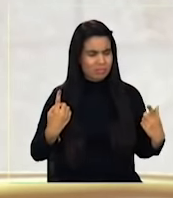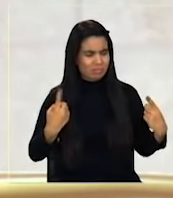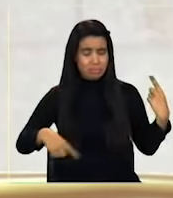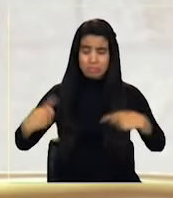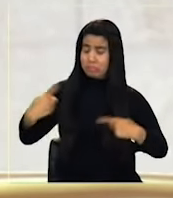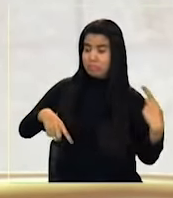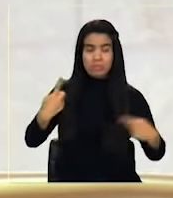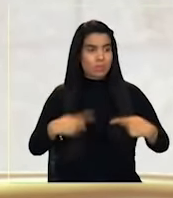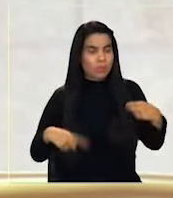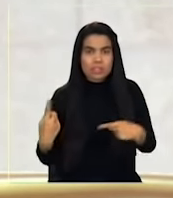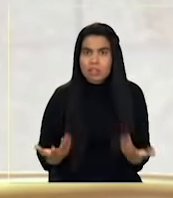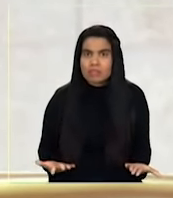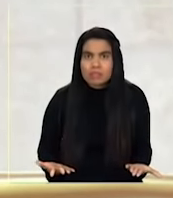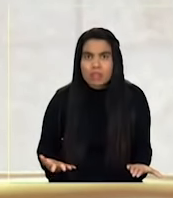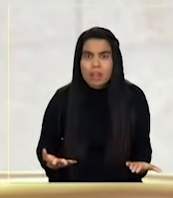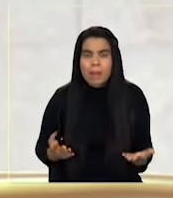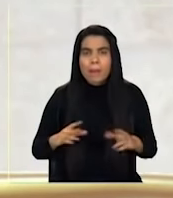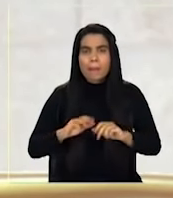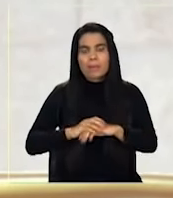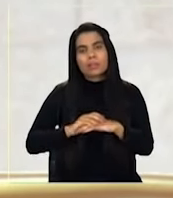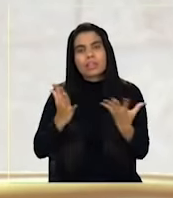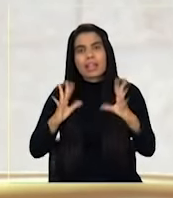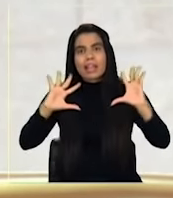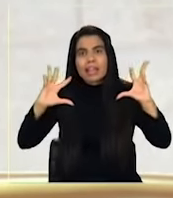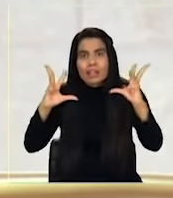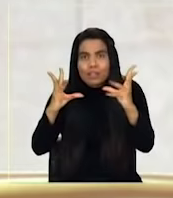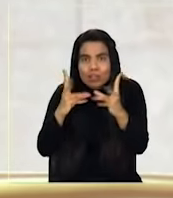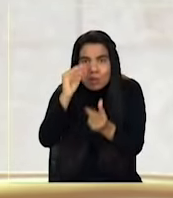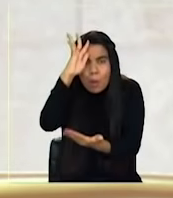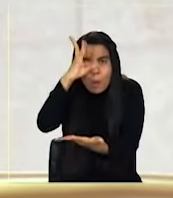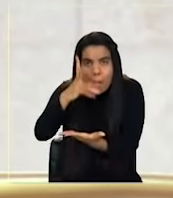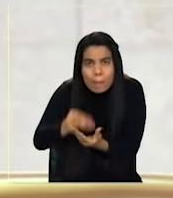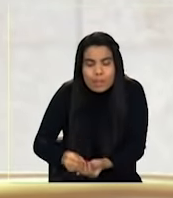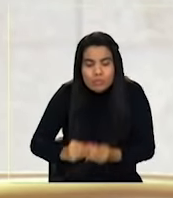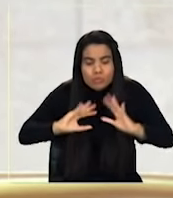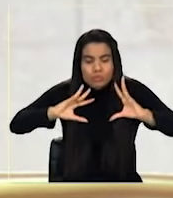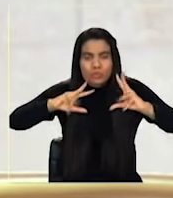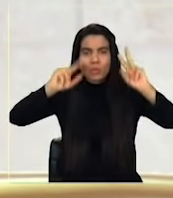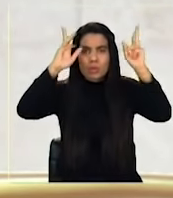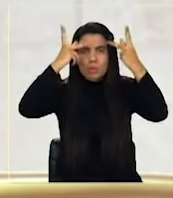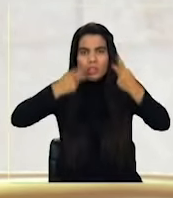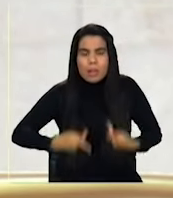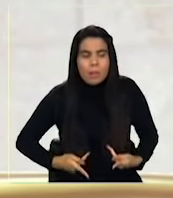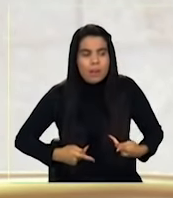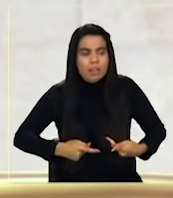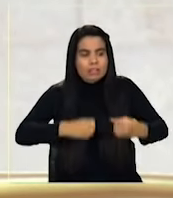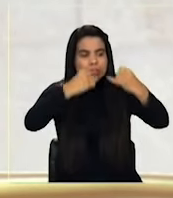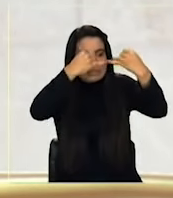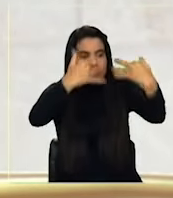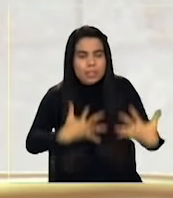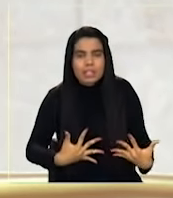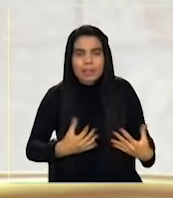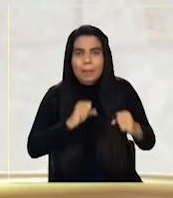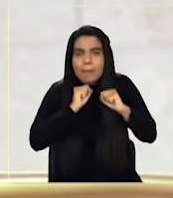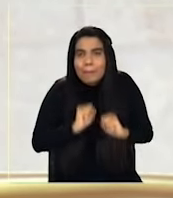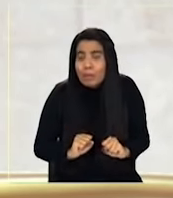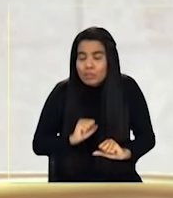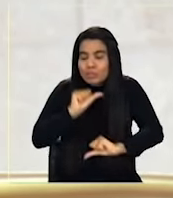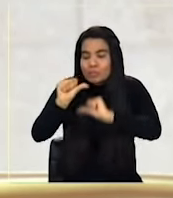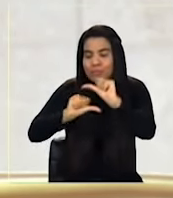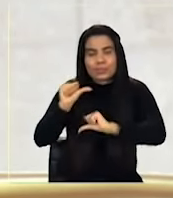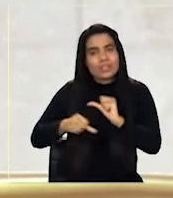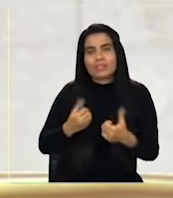assim. Praticamente tudo que o homem fala está passível de